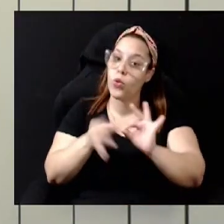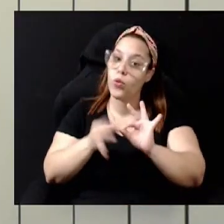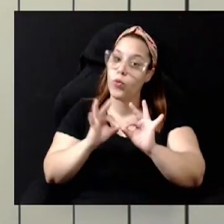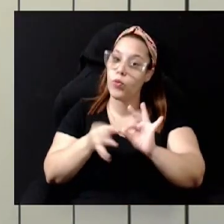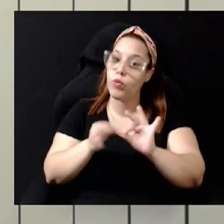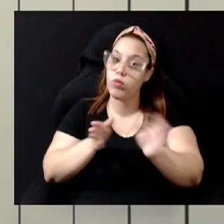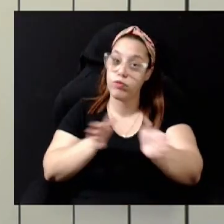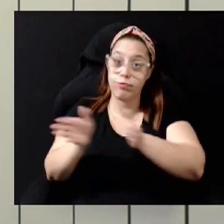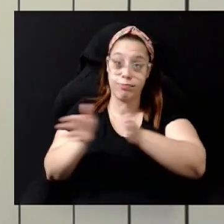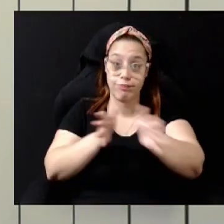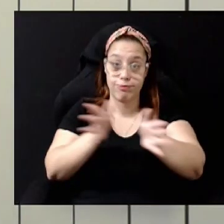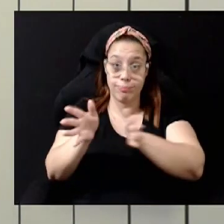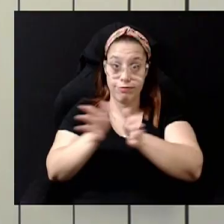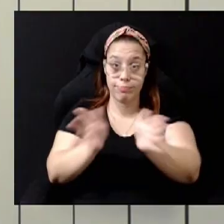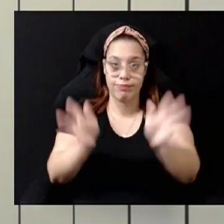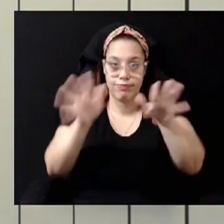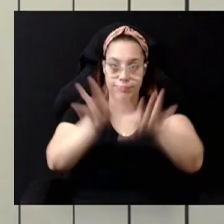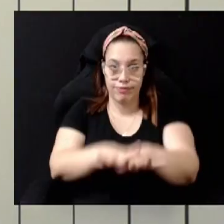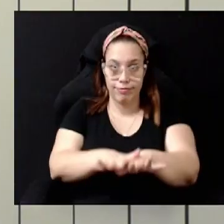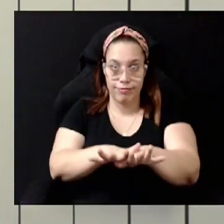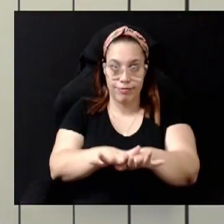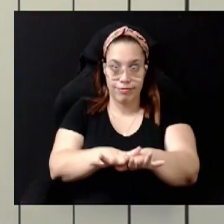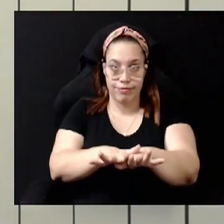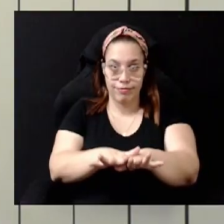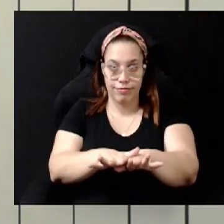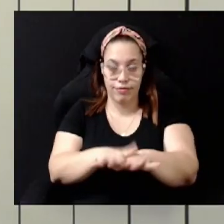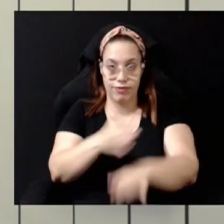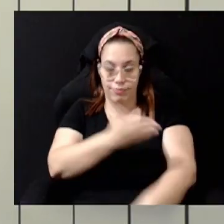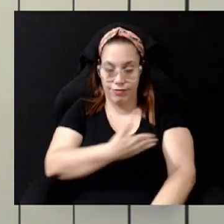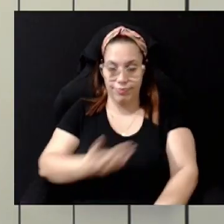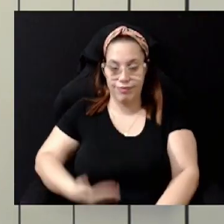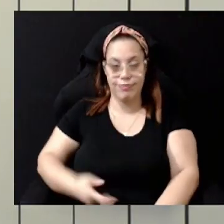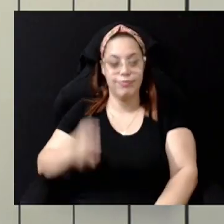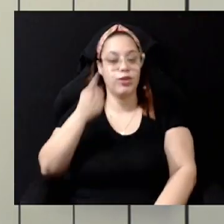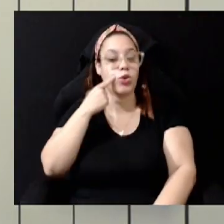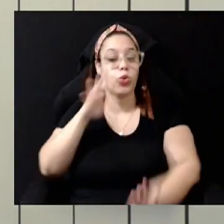acessibilidade e inclusão no setor público. Confira como foi.